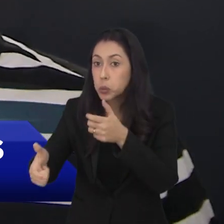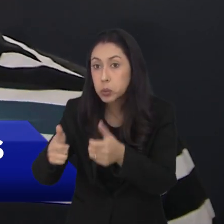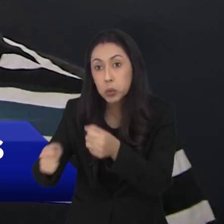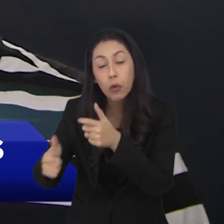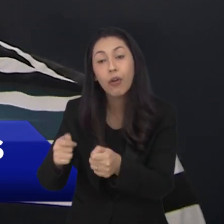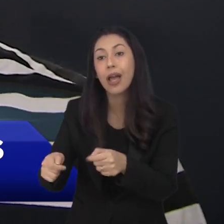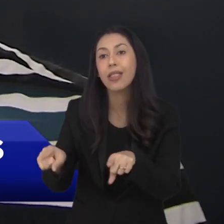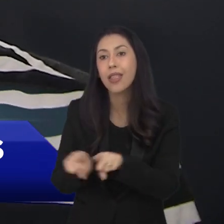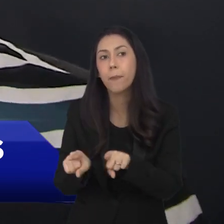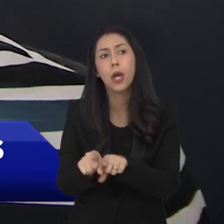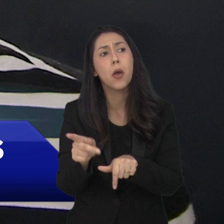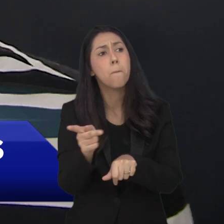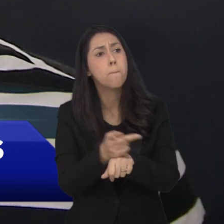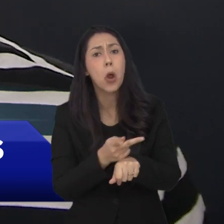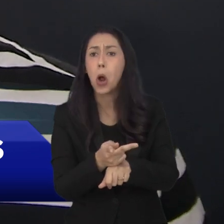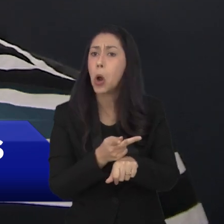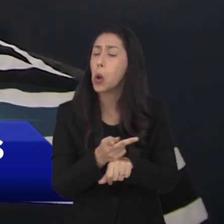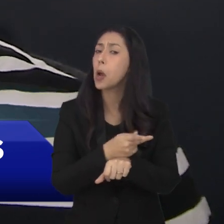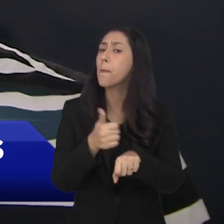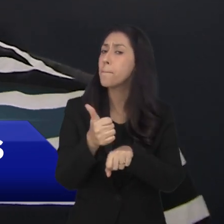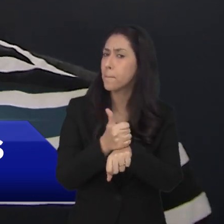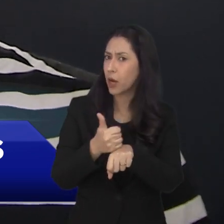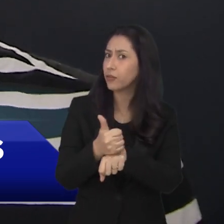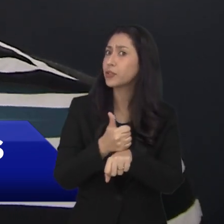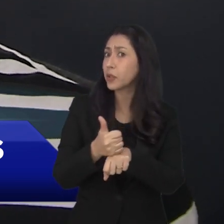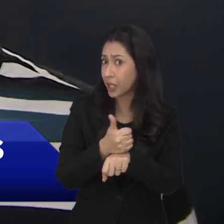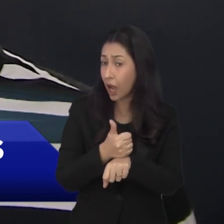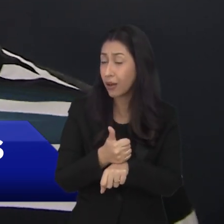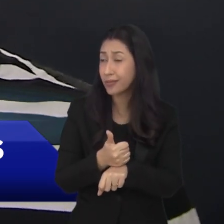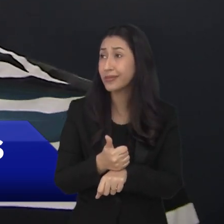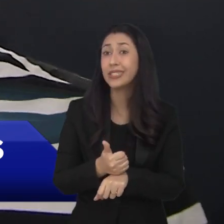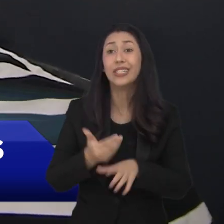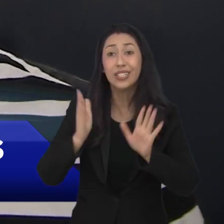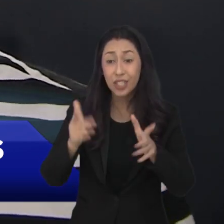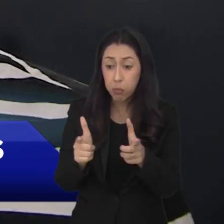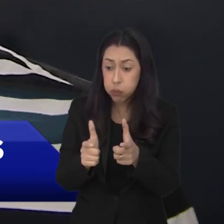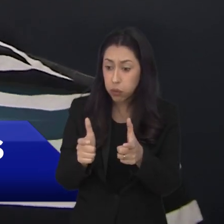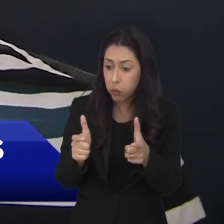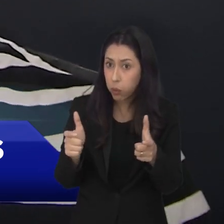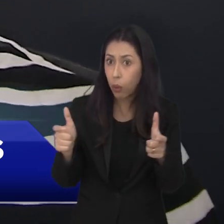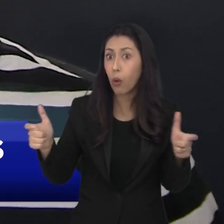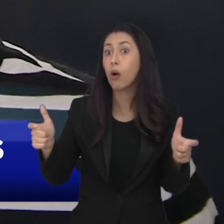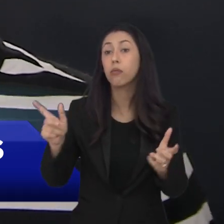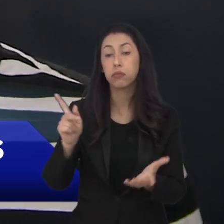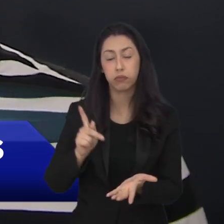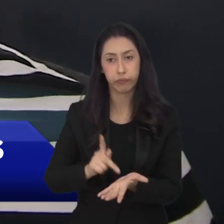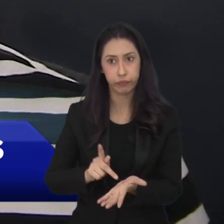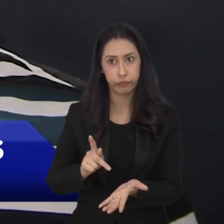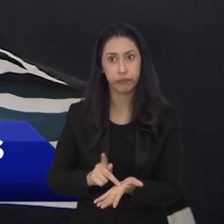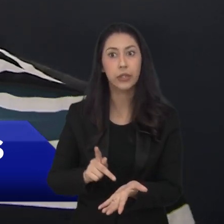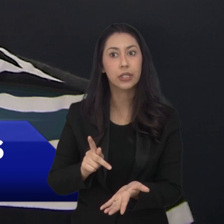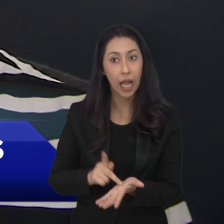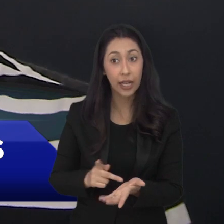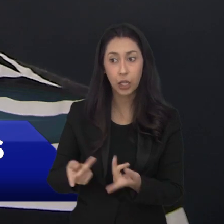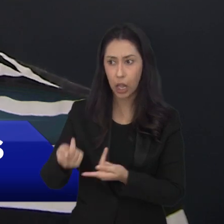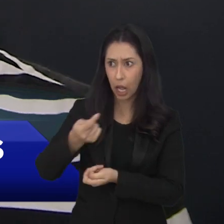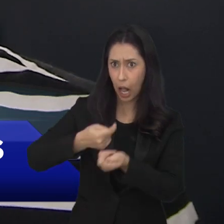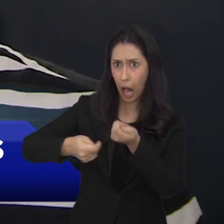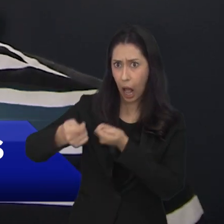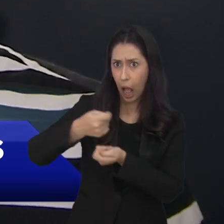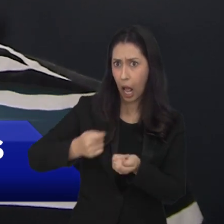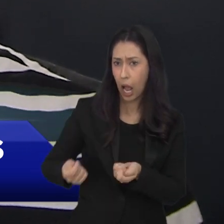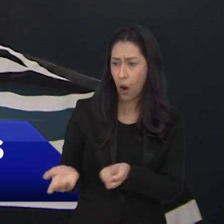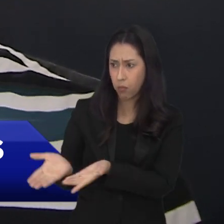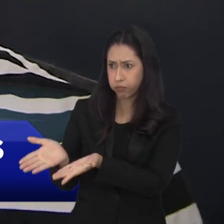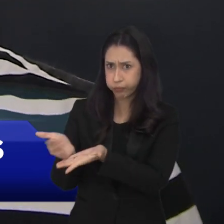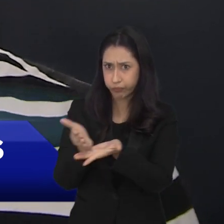acabam buscando pessoas, né? E é uma busca realmente muito grande, porque é um mercado que só cresce, é o mercado que mais